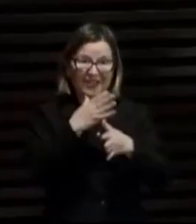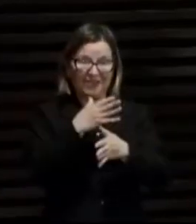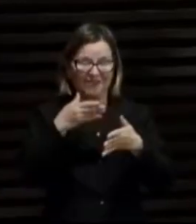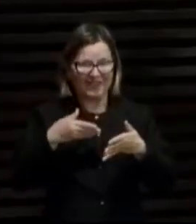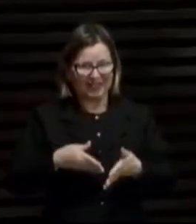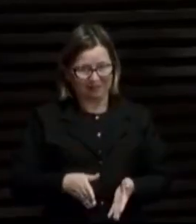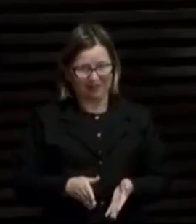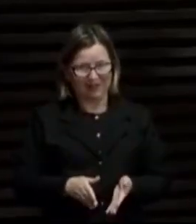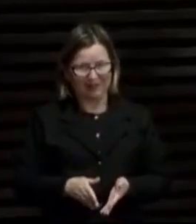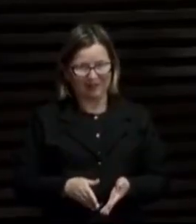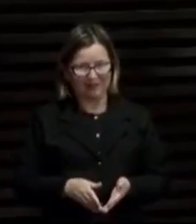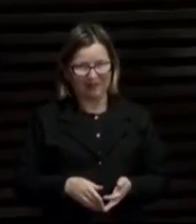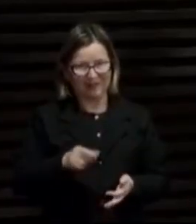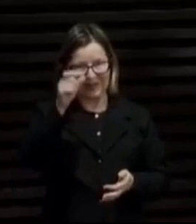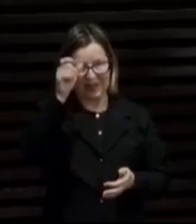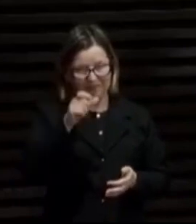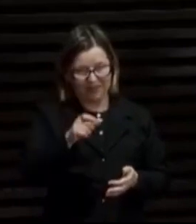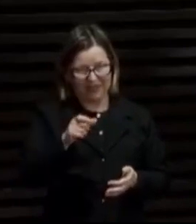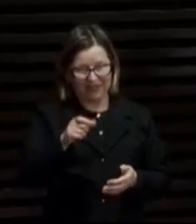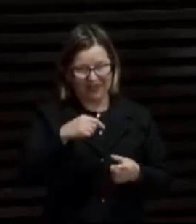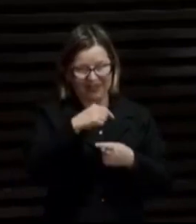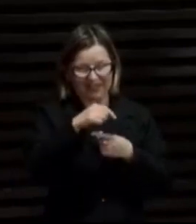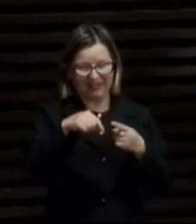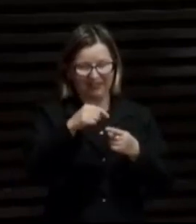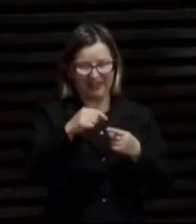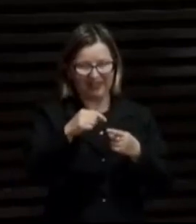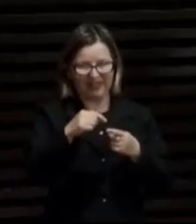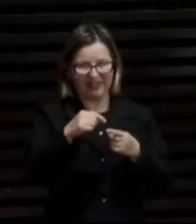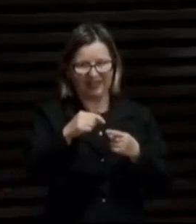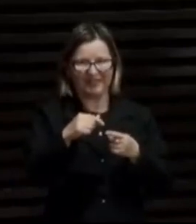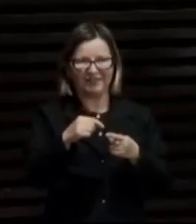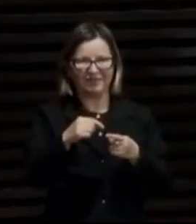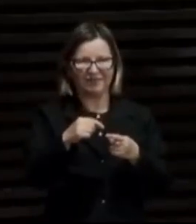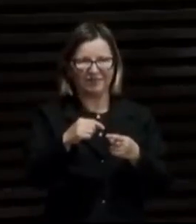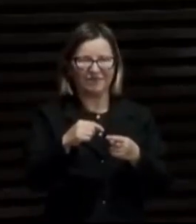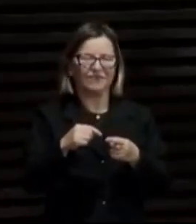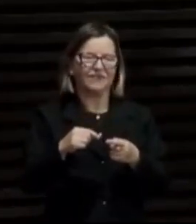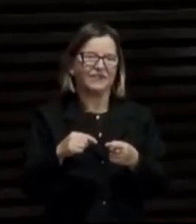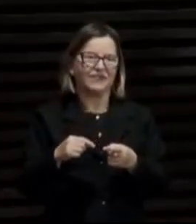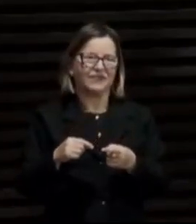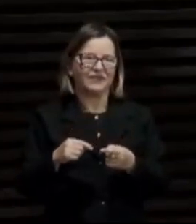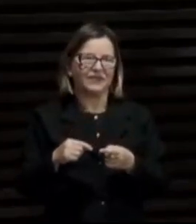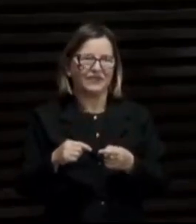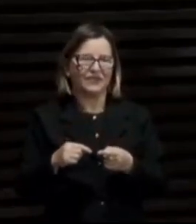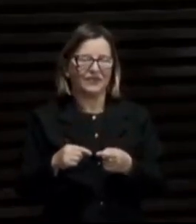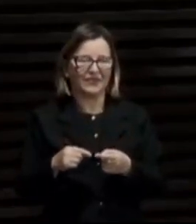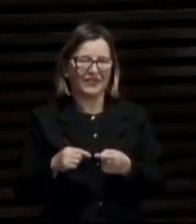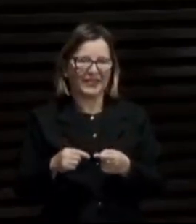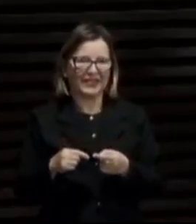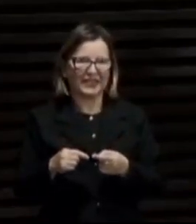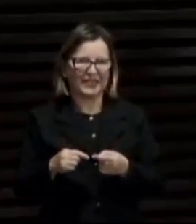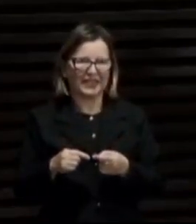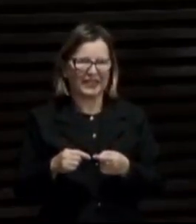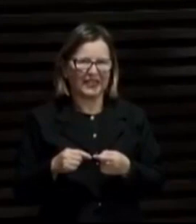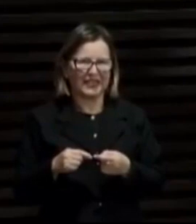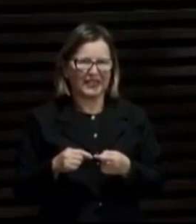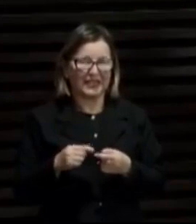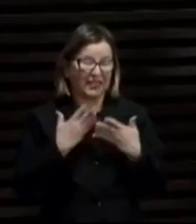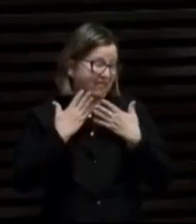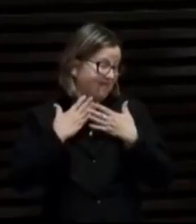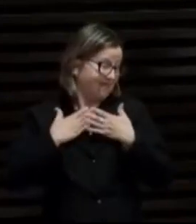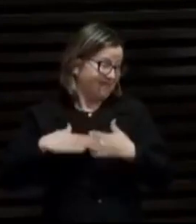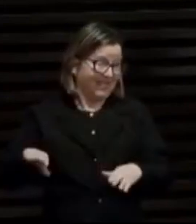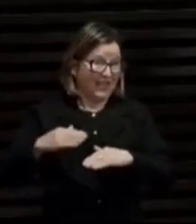santificado deixa para trás a velha maneira de conviver harmoniosamente com o pecado. Vamos